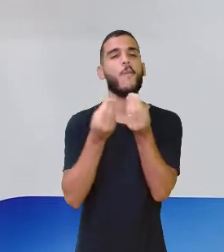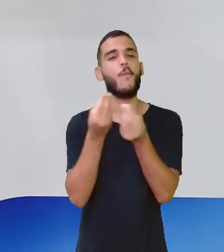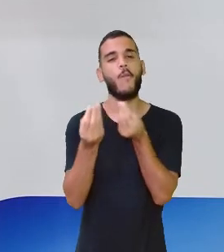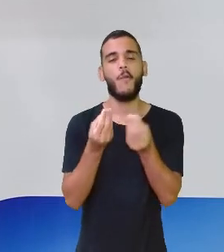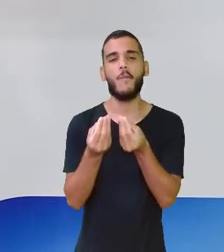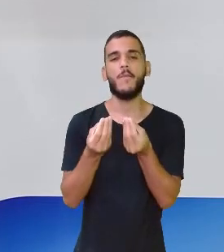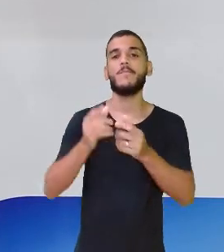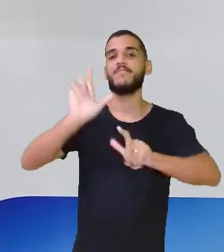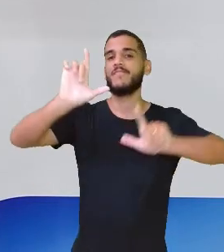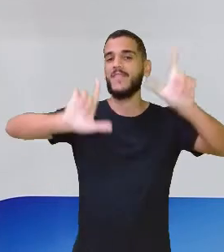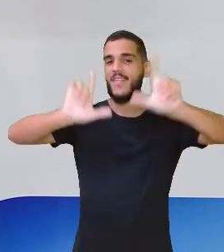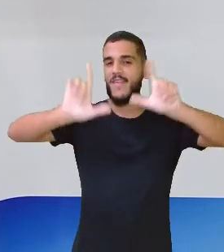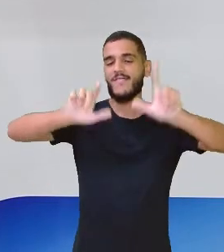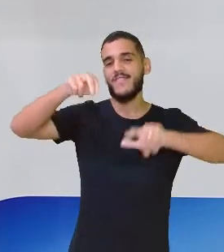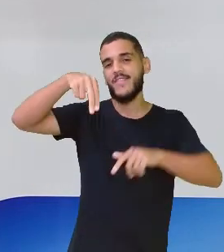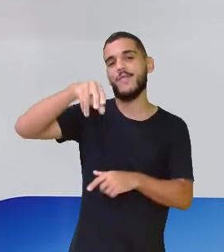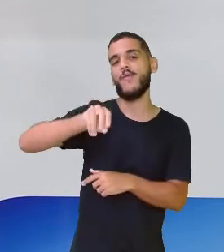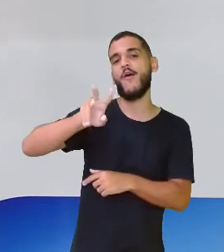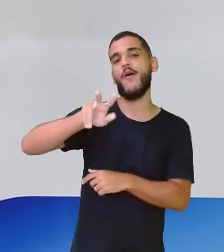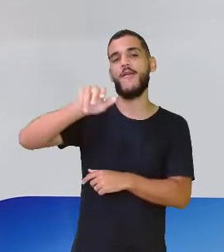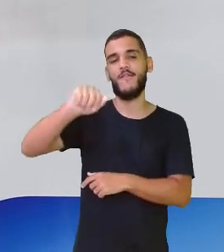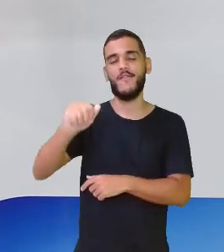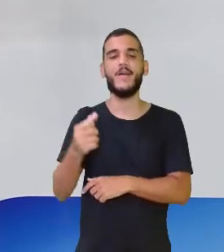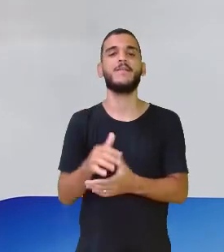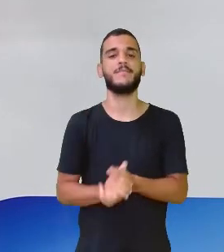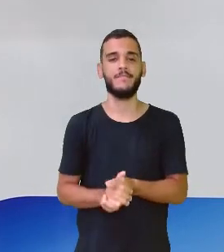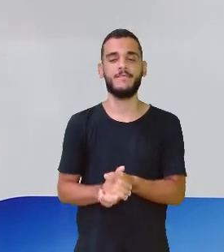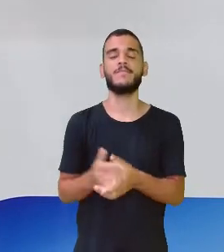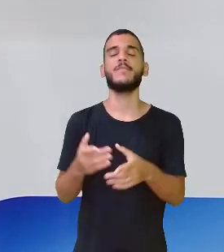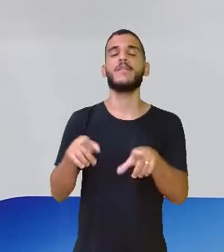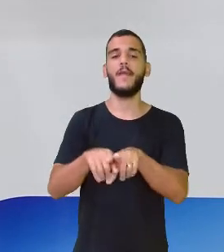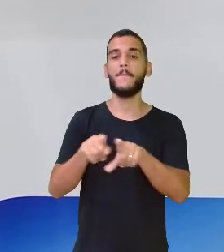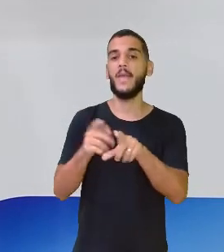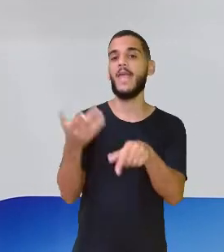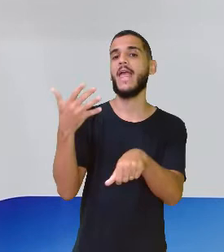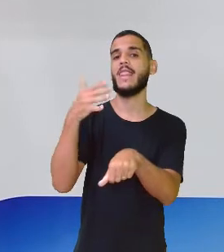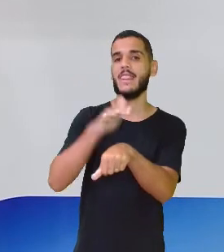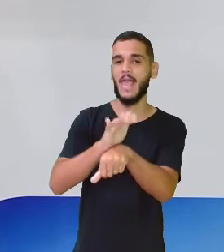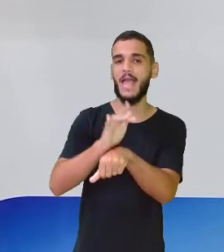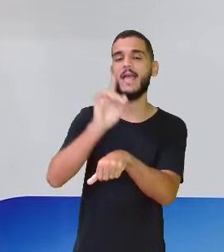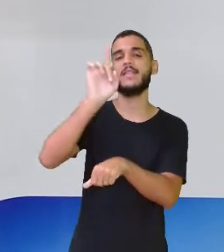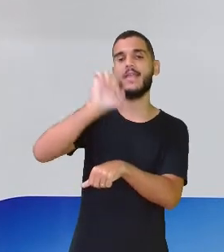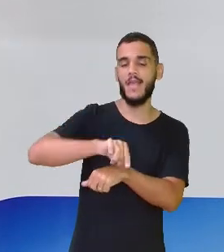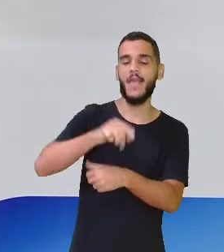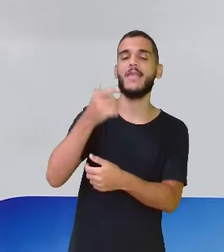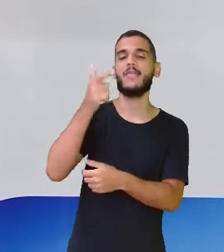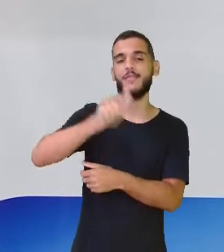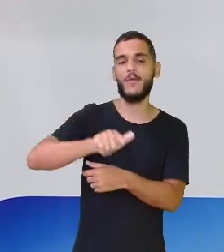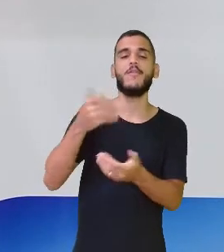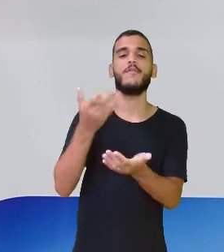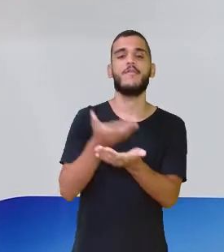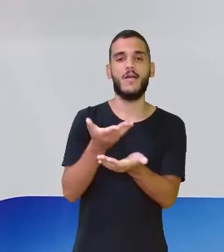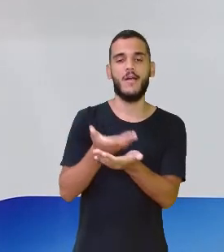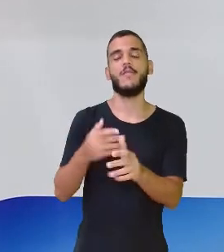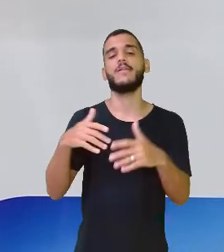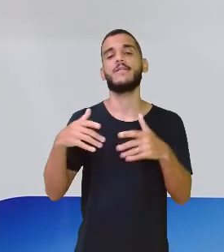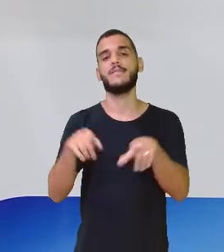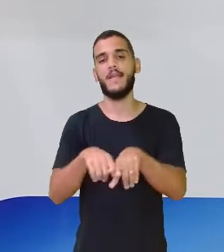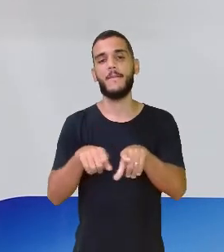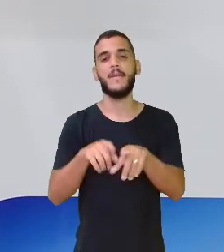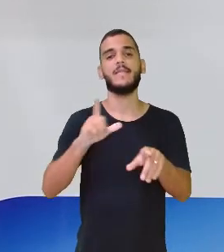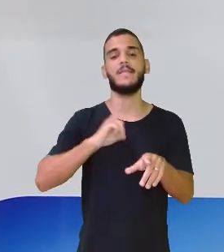agora pela TV Nova, no contraturno essa aula é reprisada. Essa aula também vai